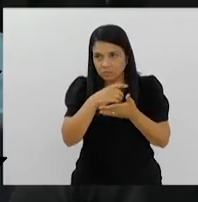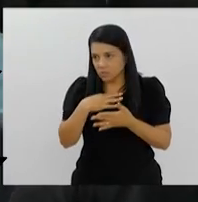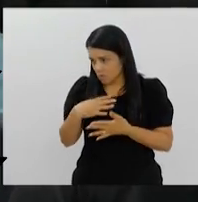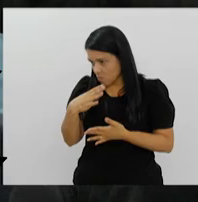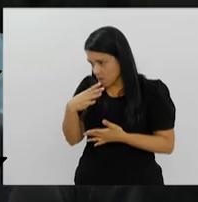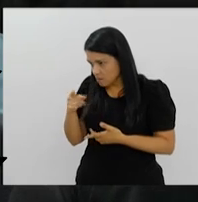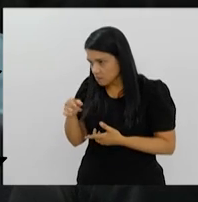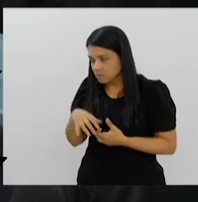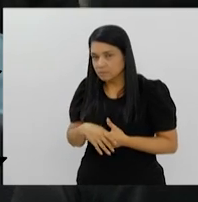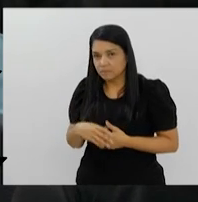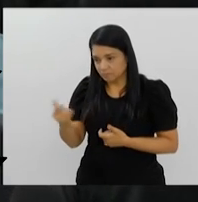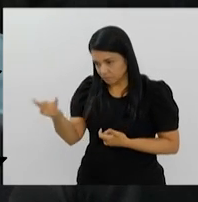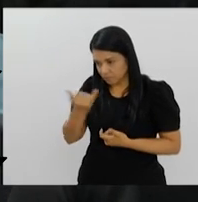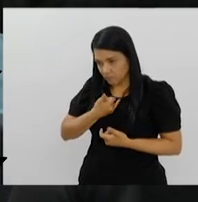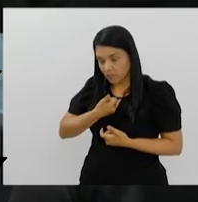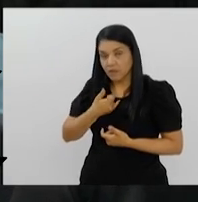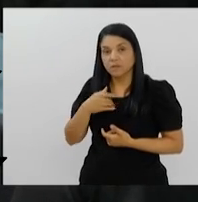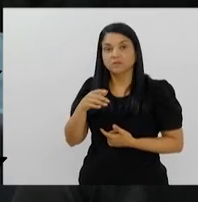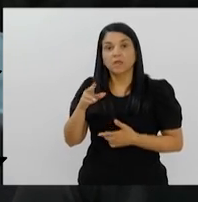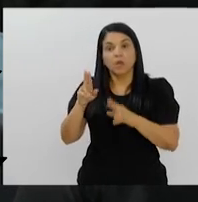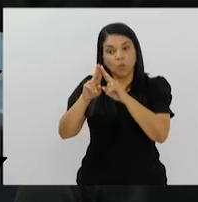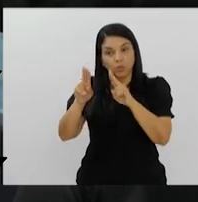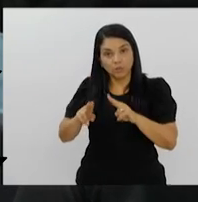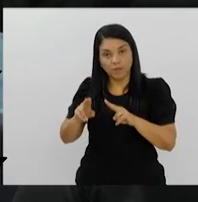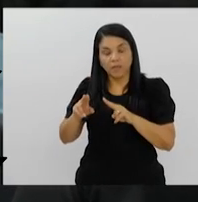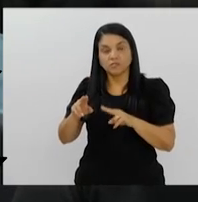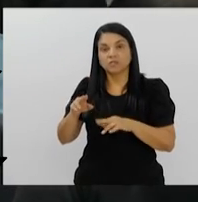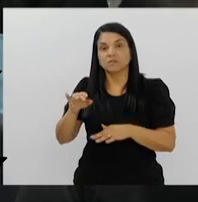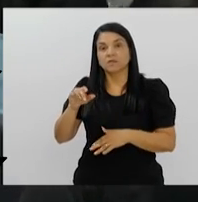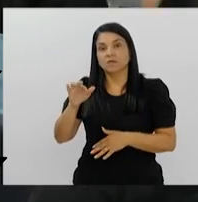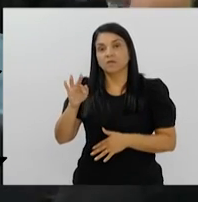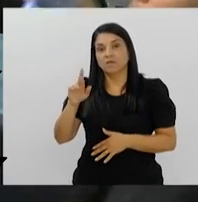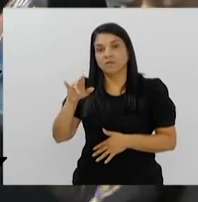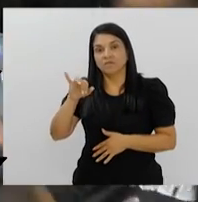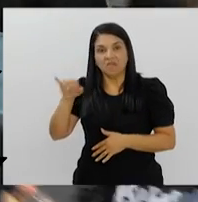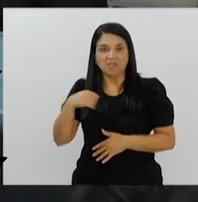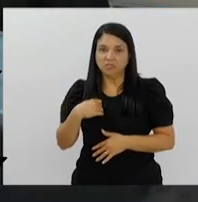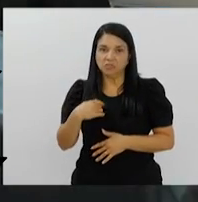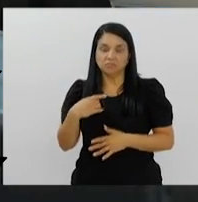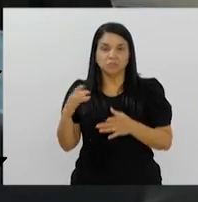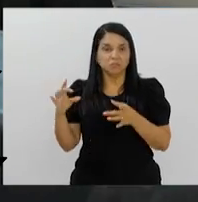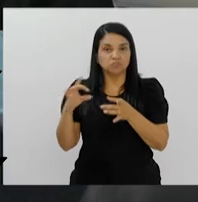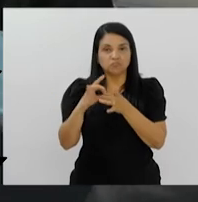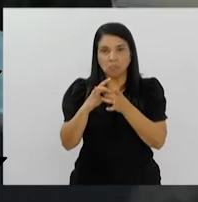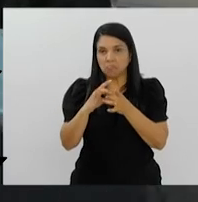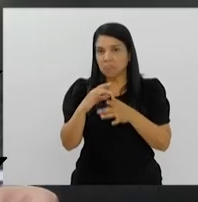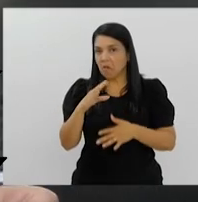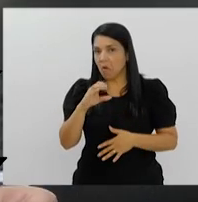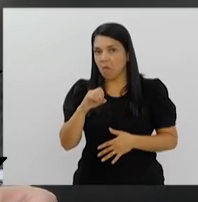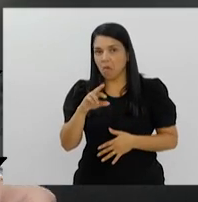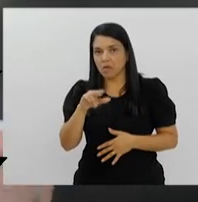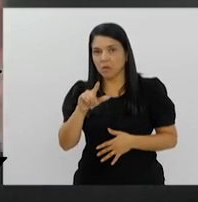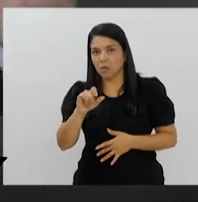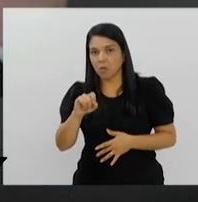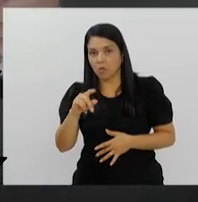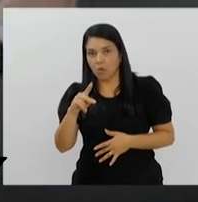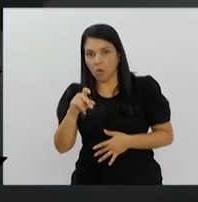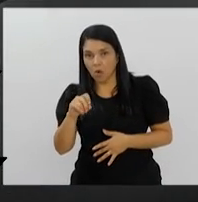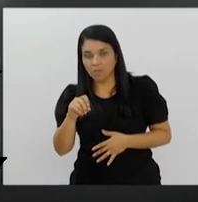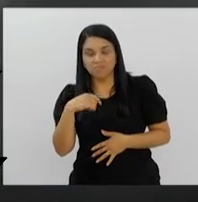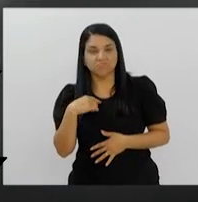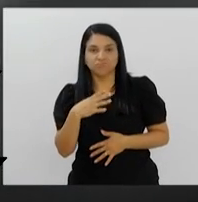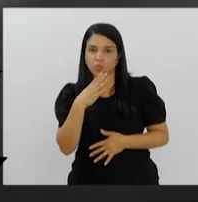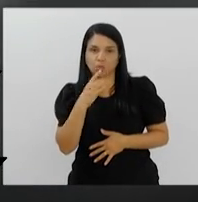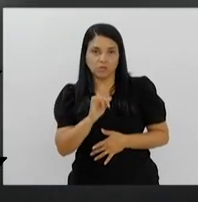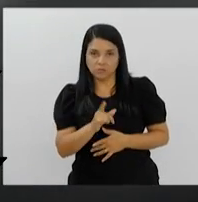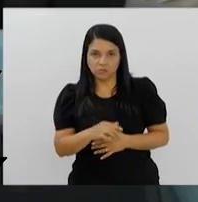nos relatar da Unimed ferge com a Qualicorp eu não tenho conhecimento excelência Então nós vamos levantar e aí eu vou